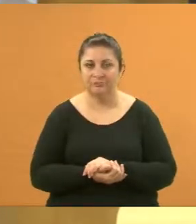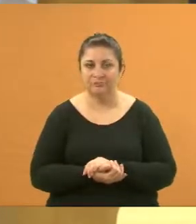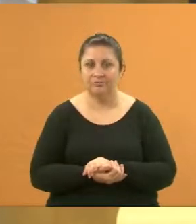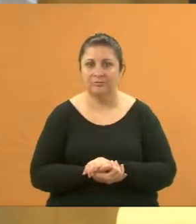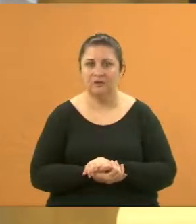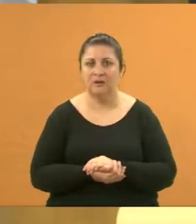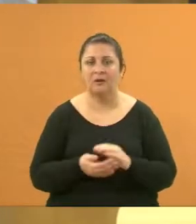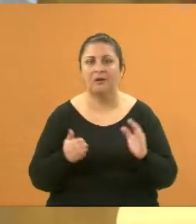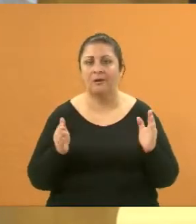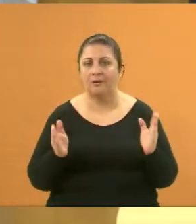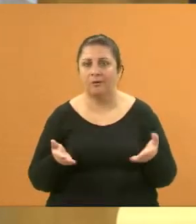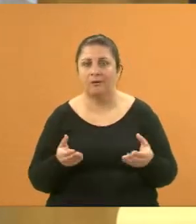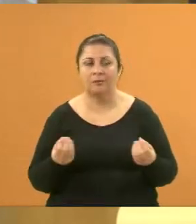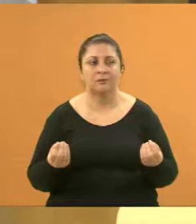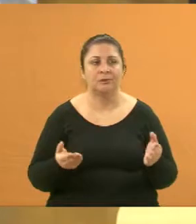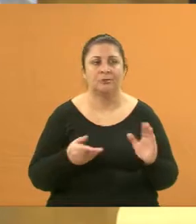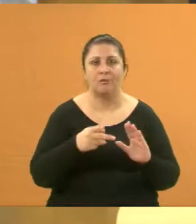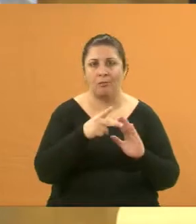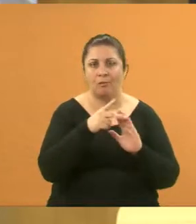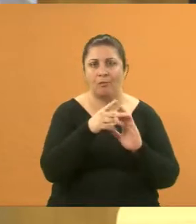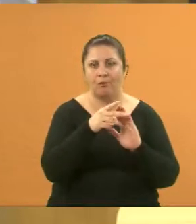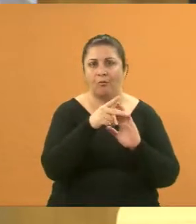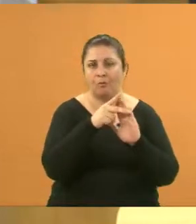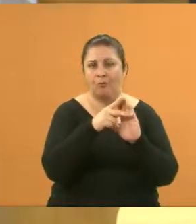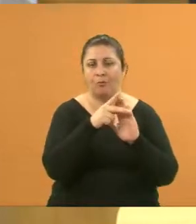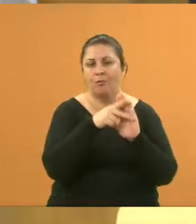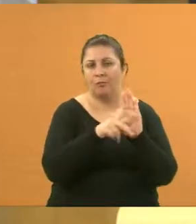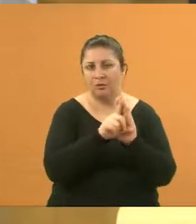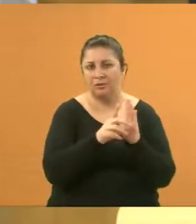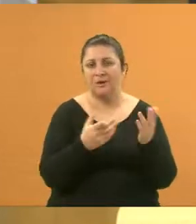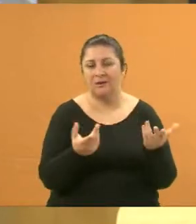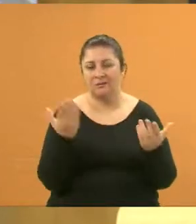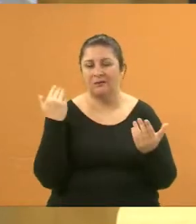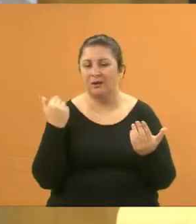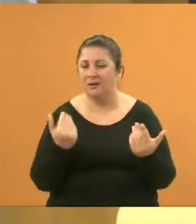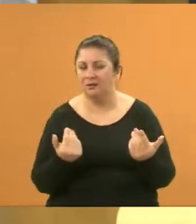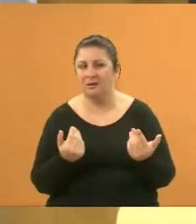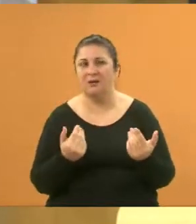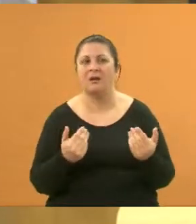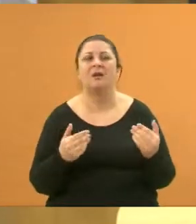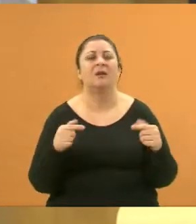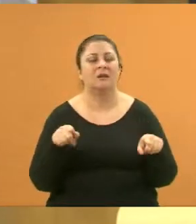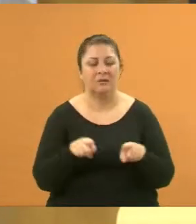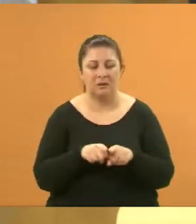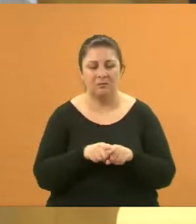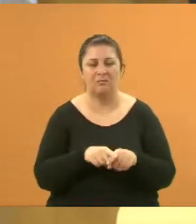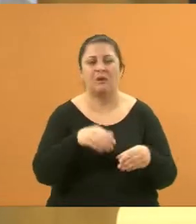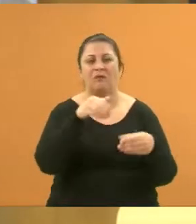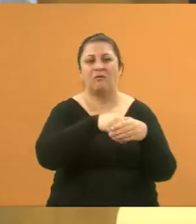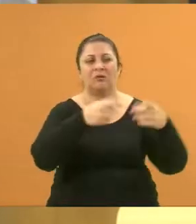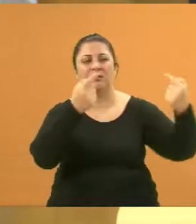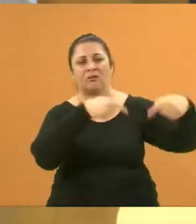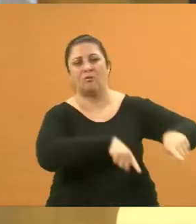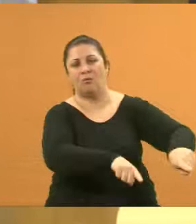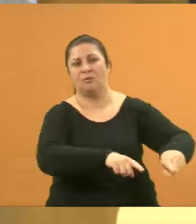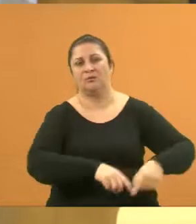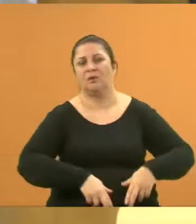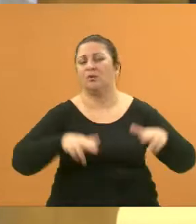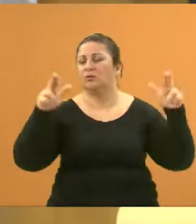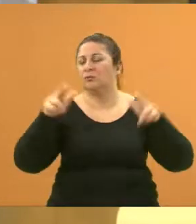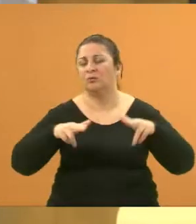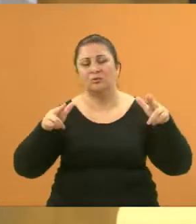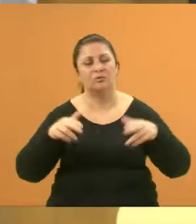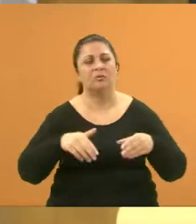certeza, da forma que o projeto estava, com certeza esse vereador aqui também ia votar contra, porque jamais vou votar